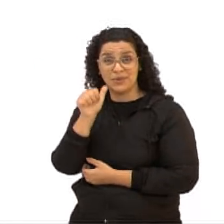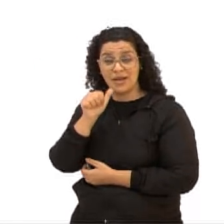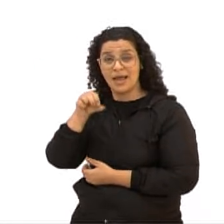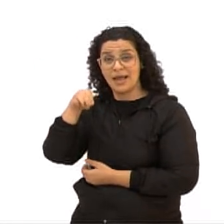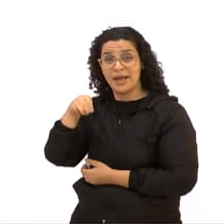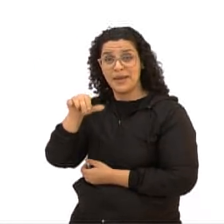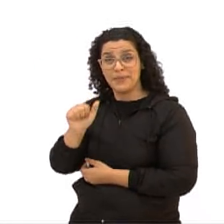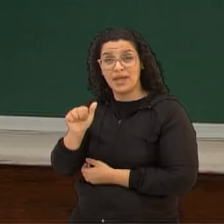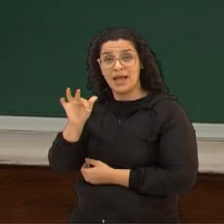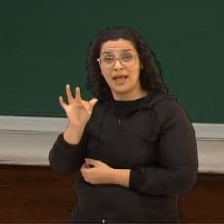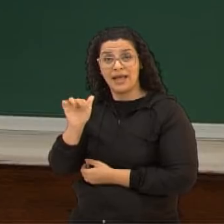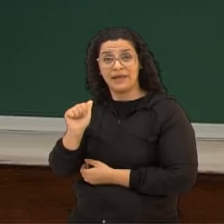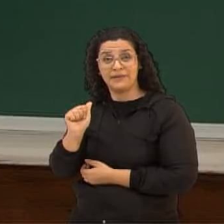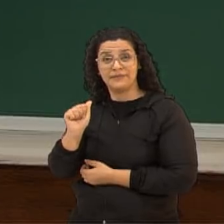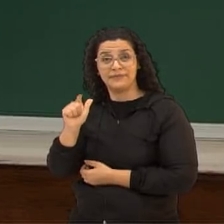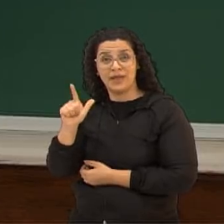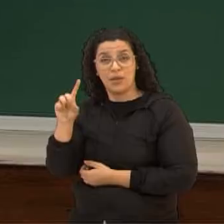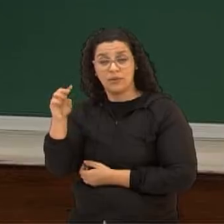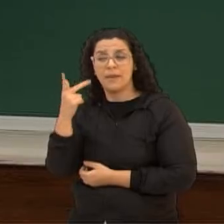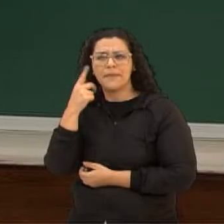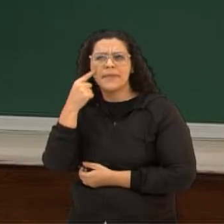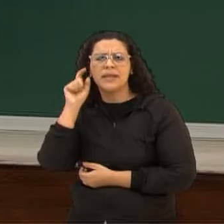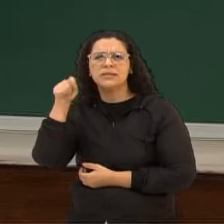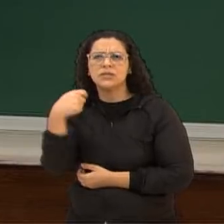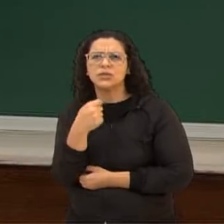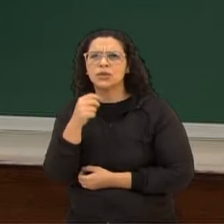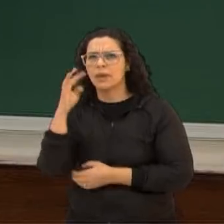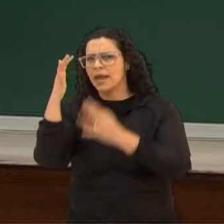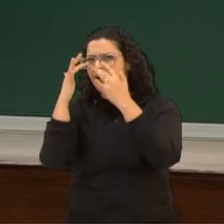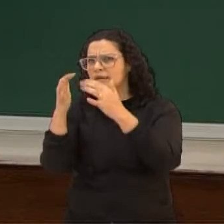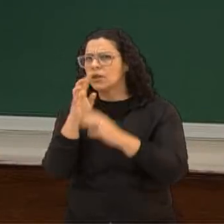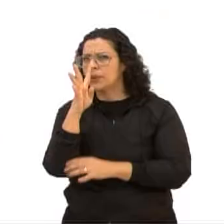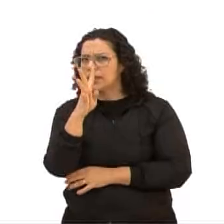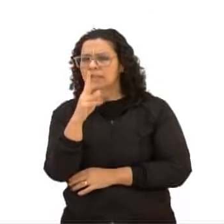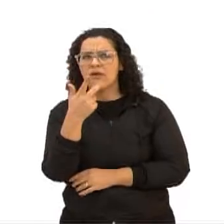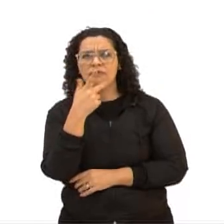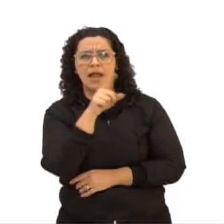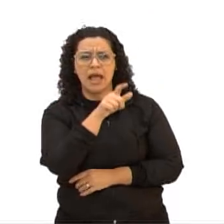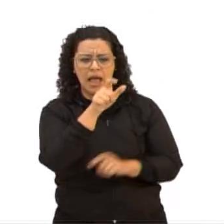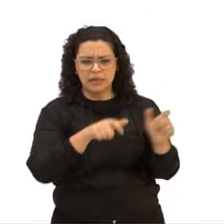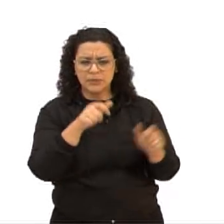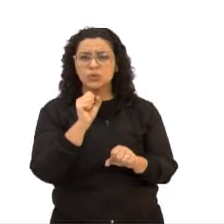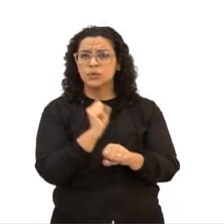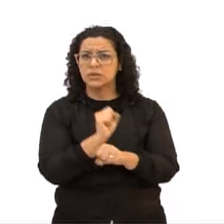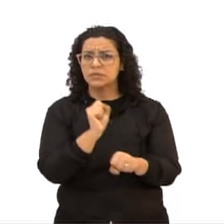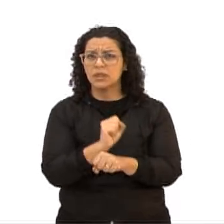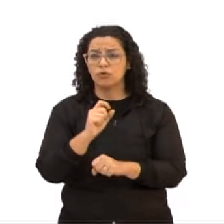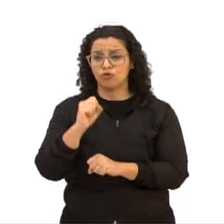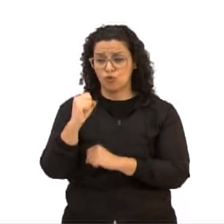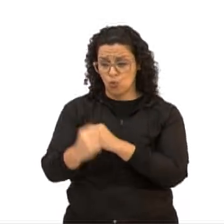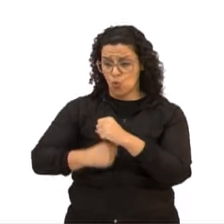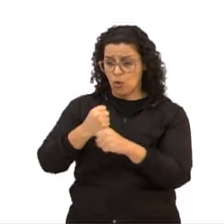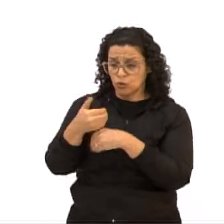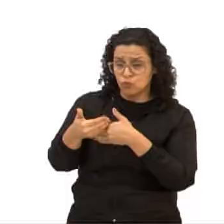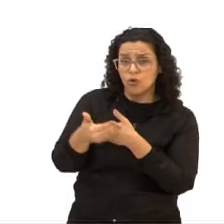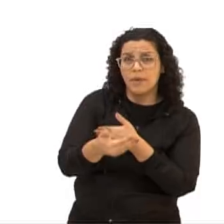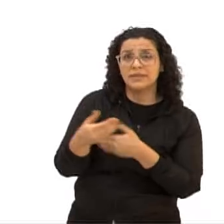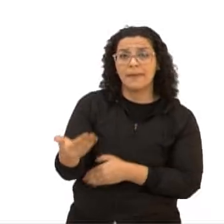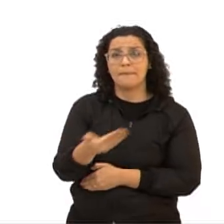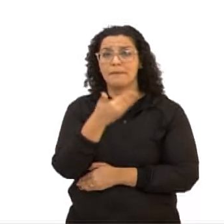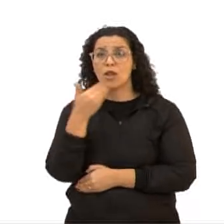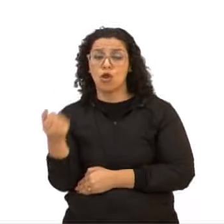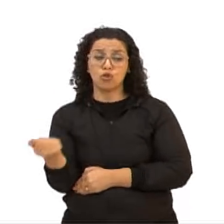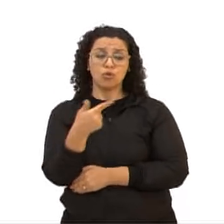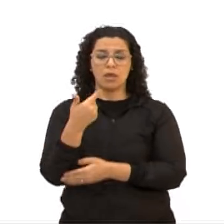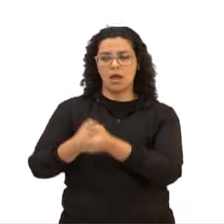questão da reflexão, né, da crítica e tudo mais. Então, ela fala assim, as pessoas esperam que o ano que está começando seja melhor